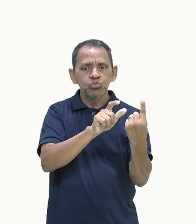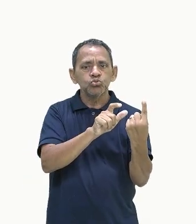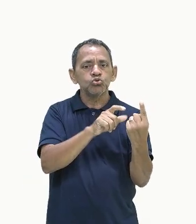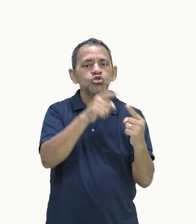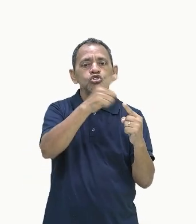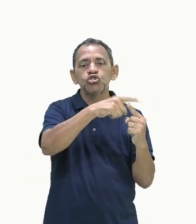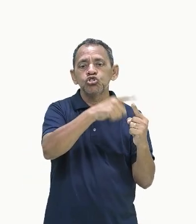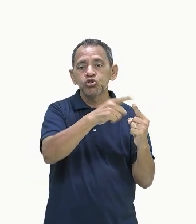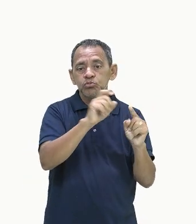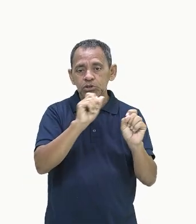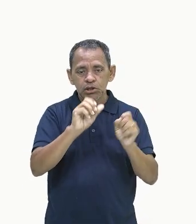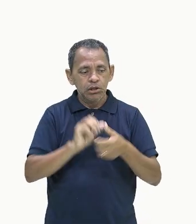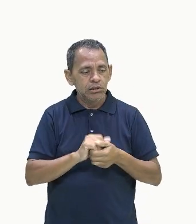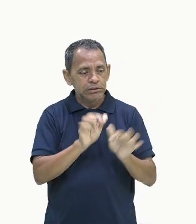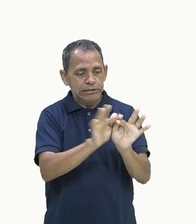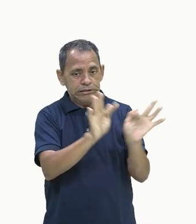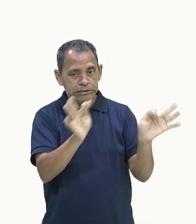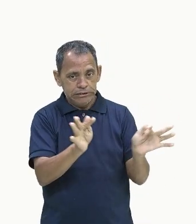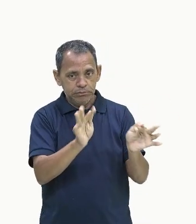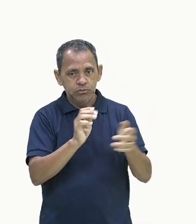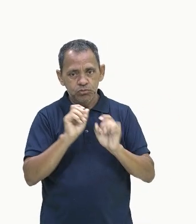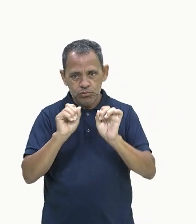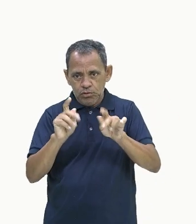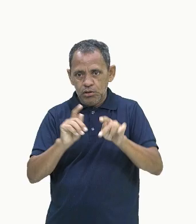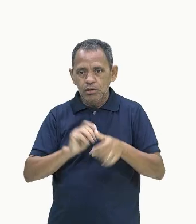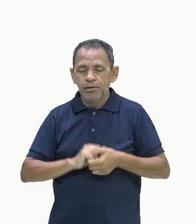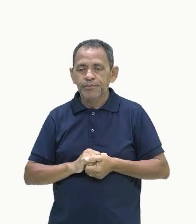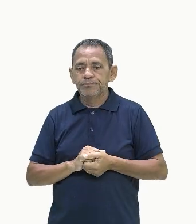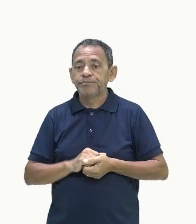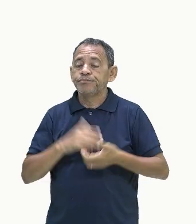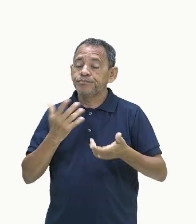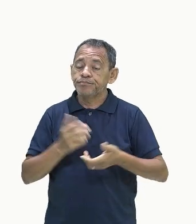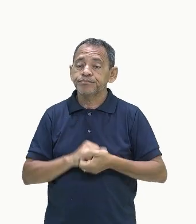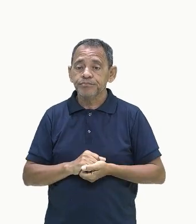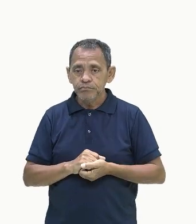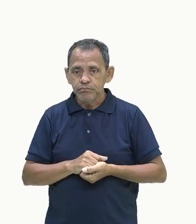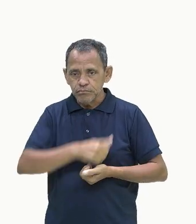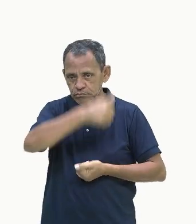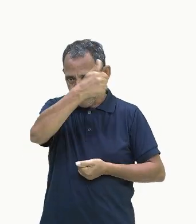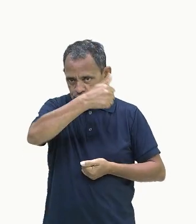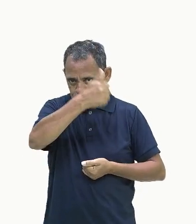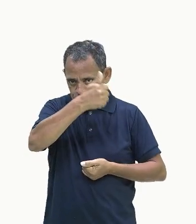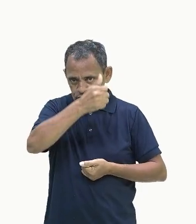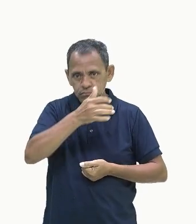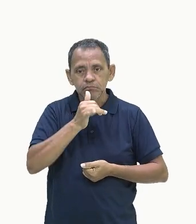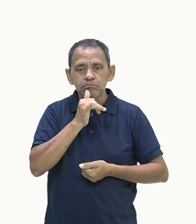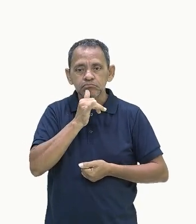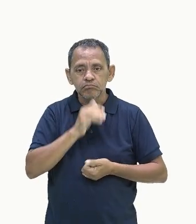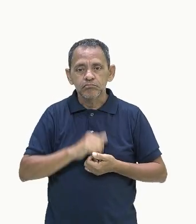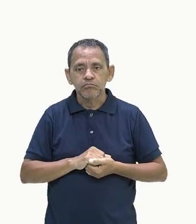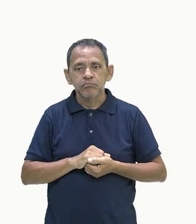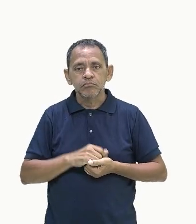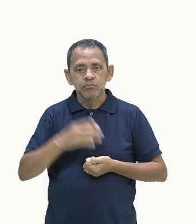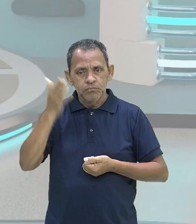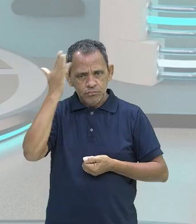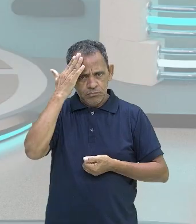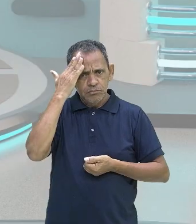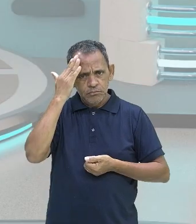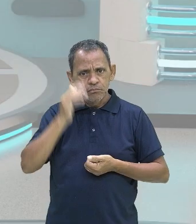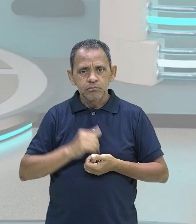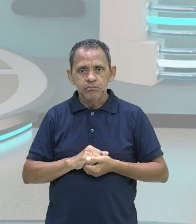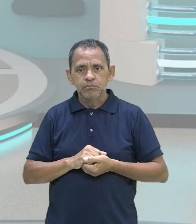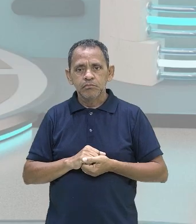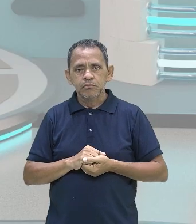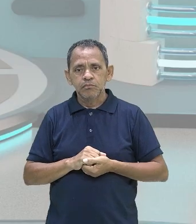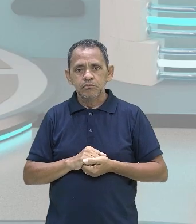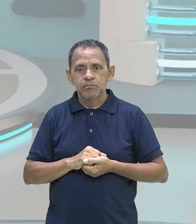tipo sujeito simples, ok? Então, esse é o meu primeiro exemplo. E aí eu entendi que o sujeito é simples quando ele tem apenas